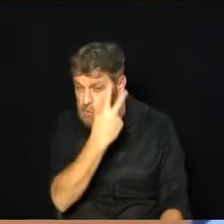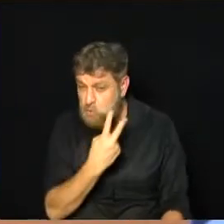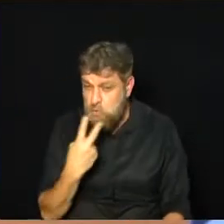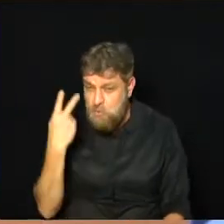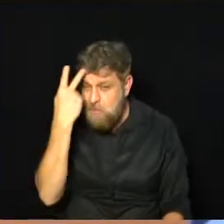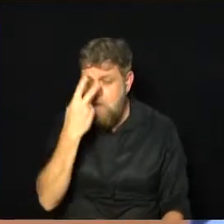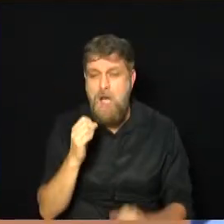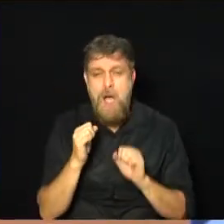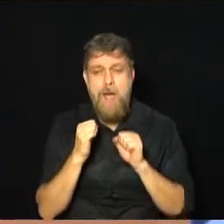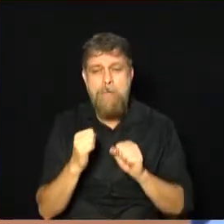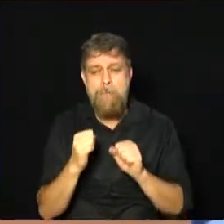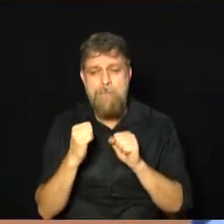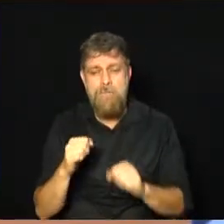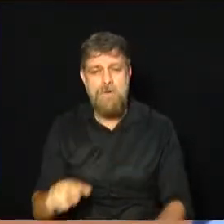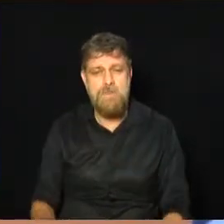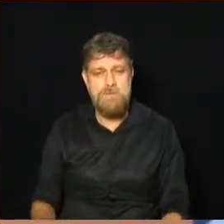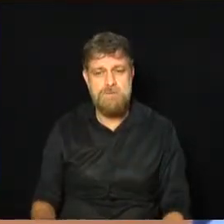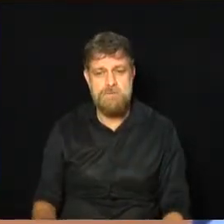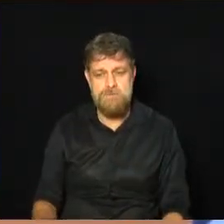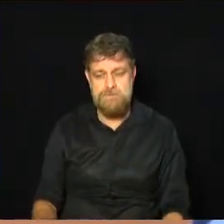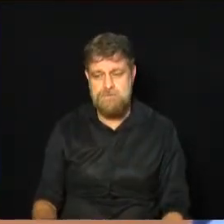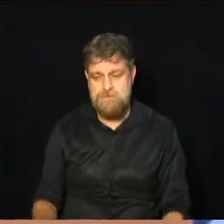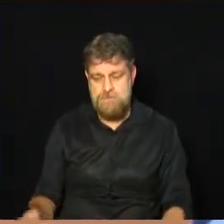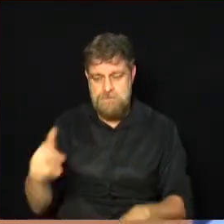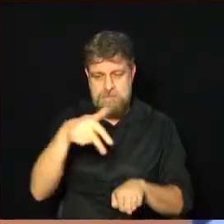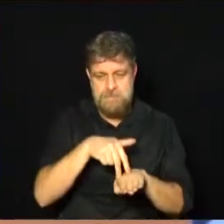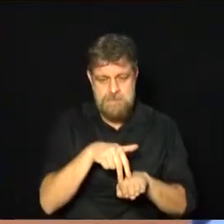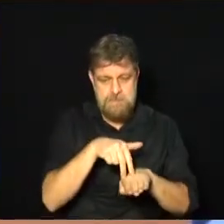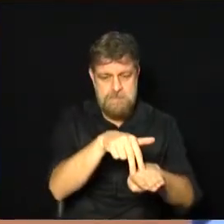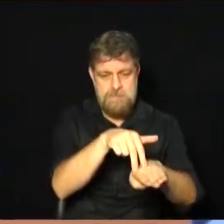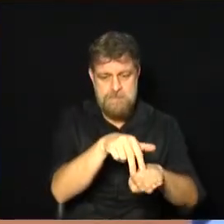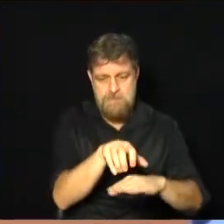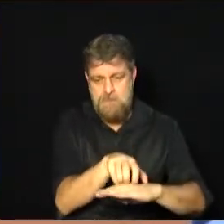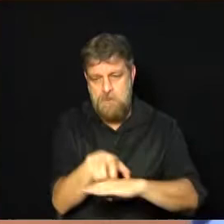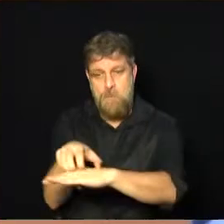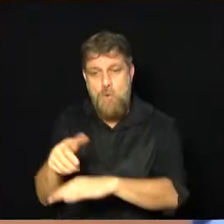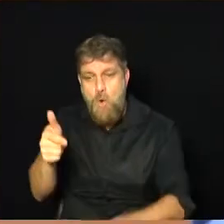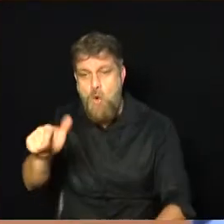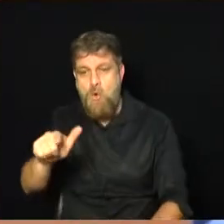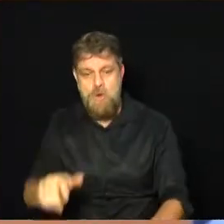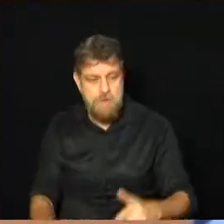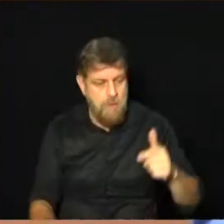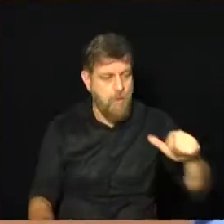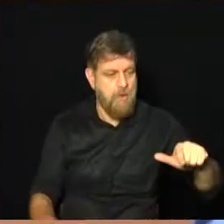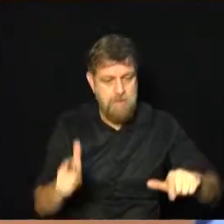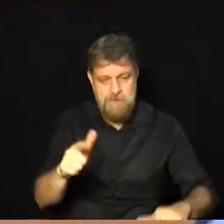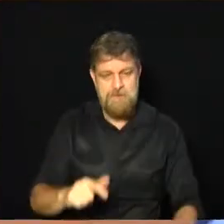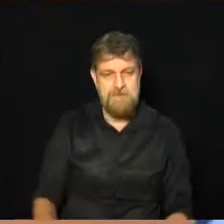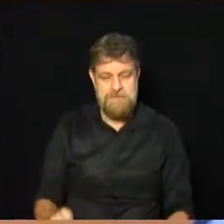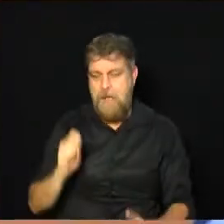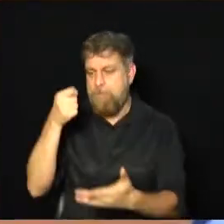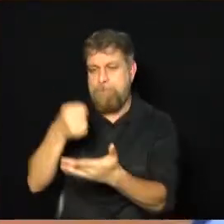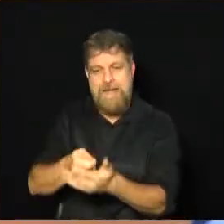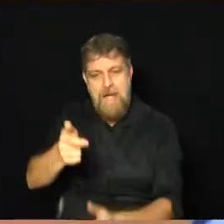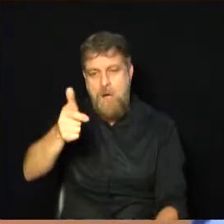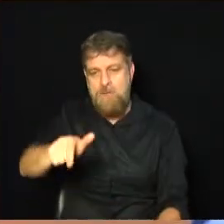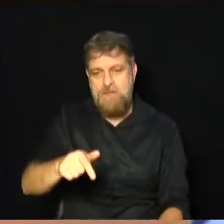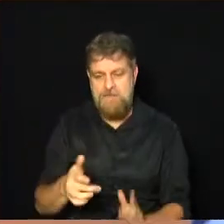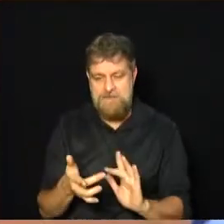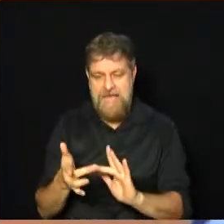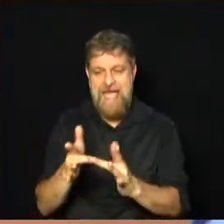pode fazer mais validações sem pagar viagens adicionais. Esse é o chamado a integração,